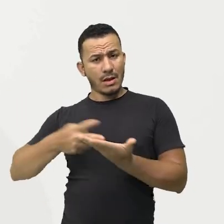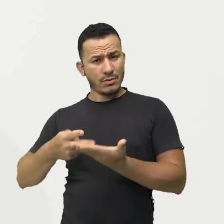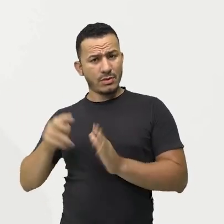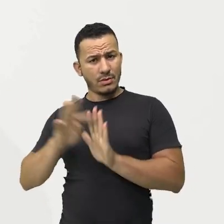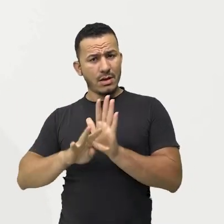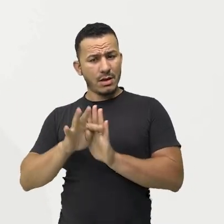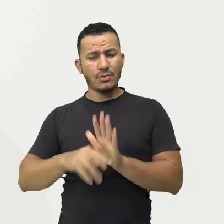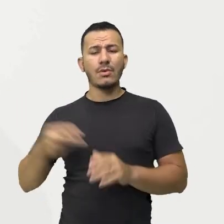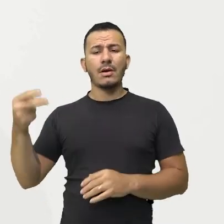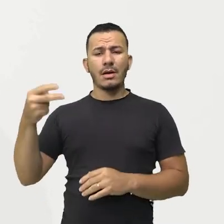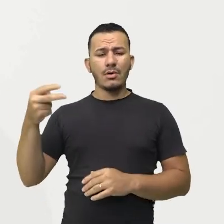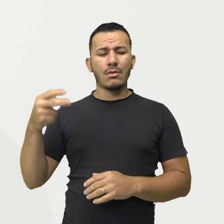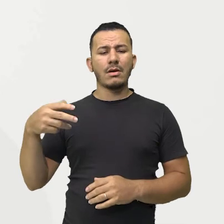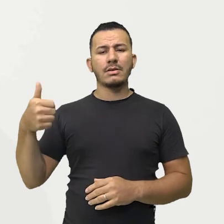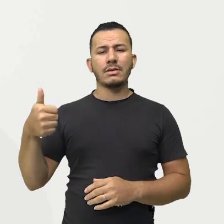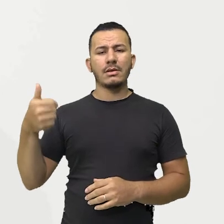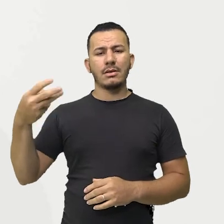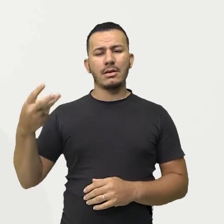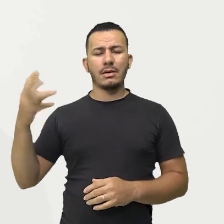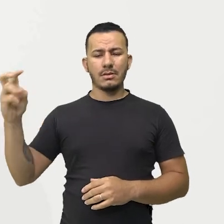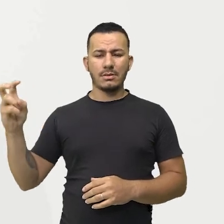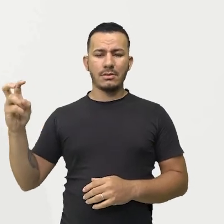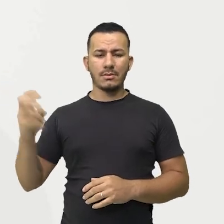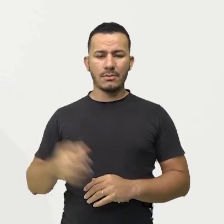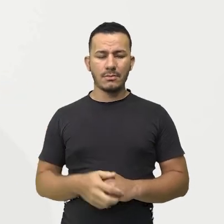ó, igual a 135.